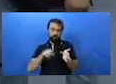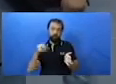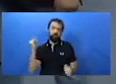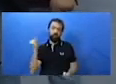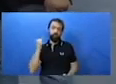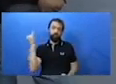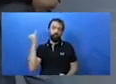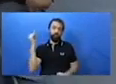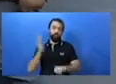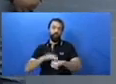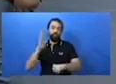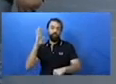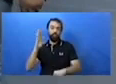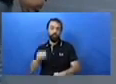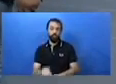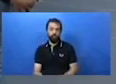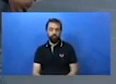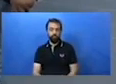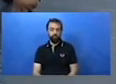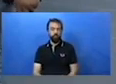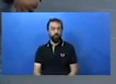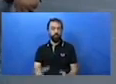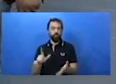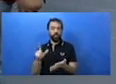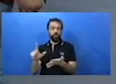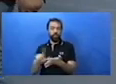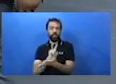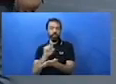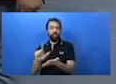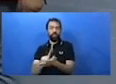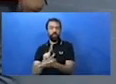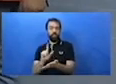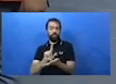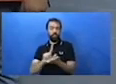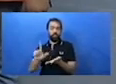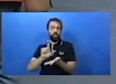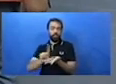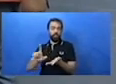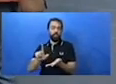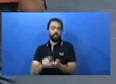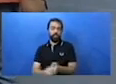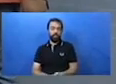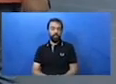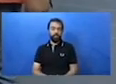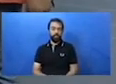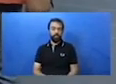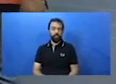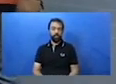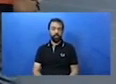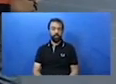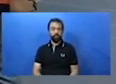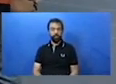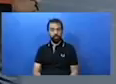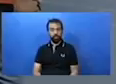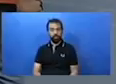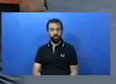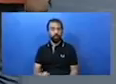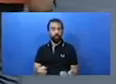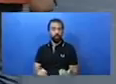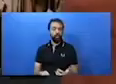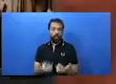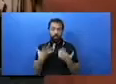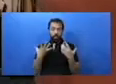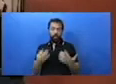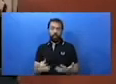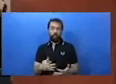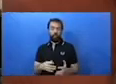bom? Na literatura de cordel, a gente já vai começar grifando as partes importantes. Olha lá. Tipo de poema que é publicado